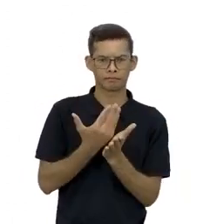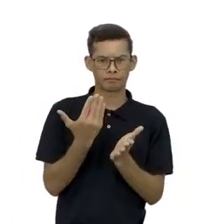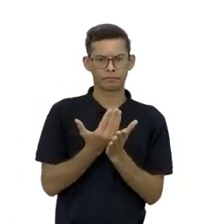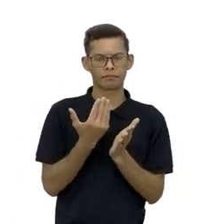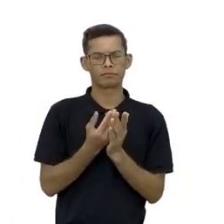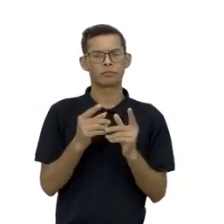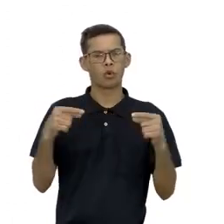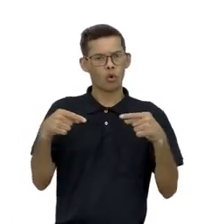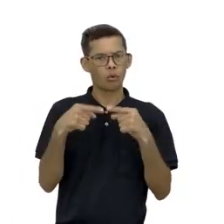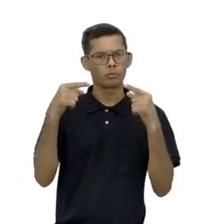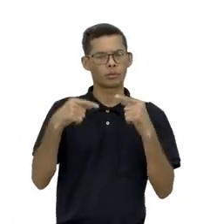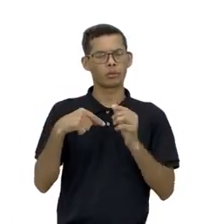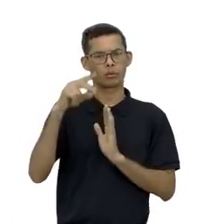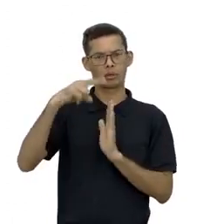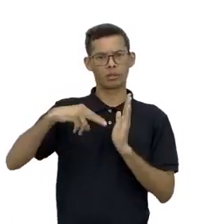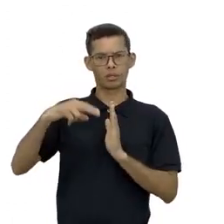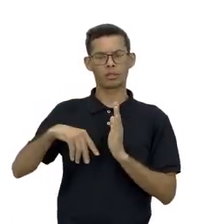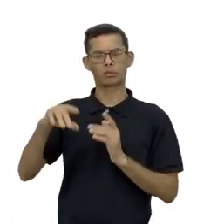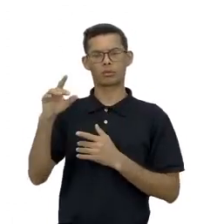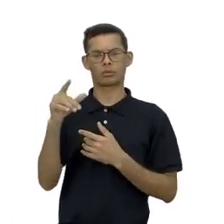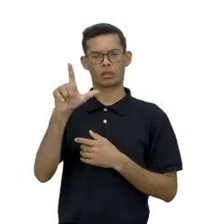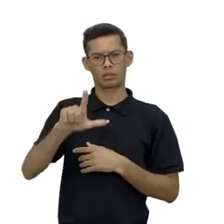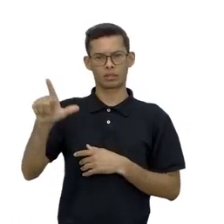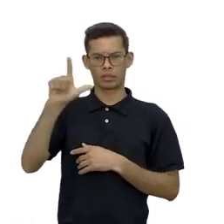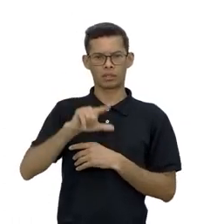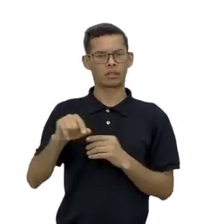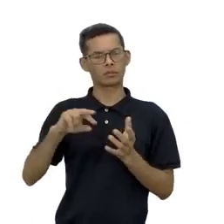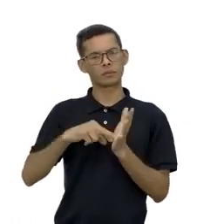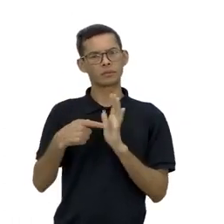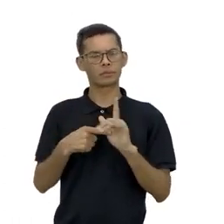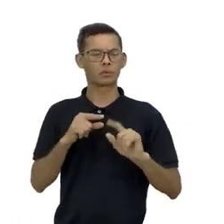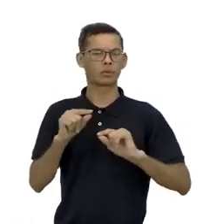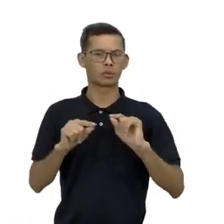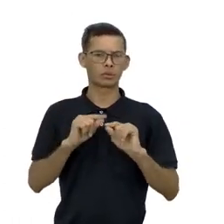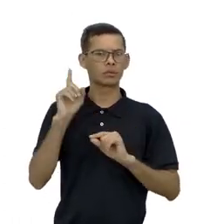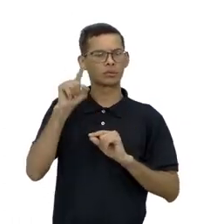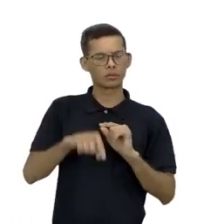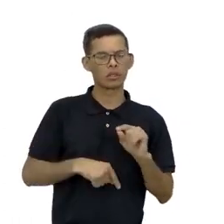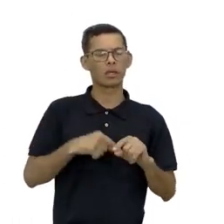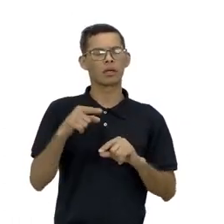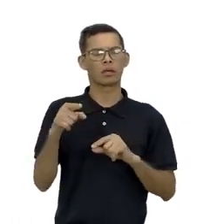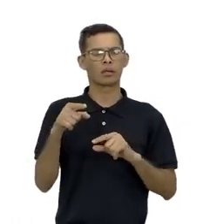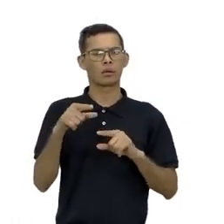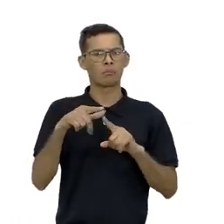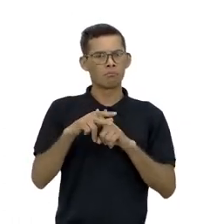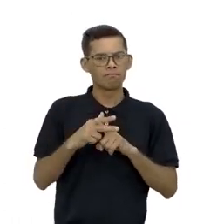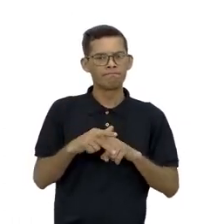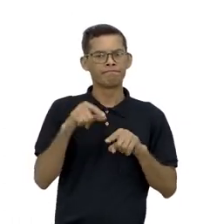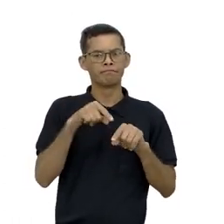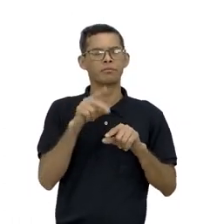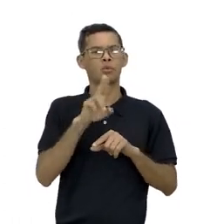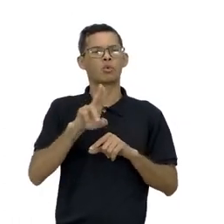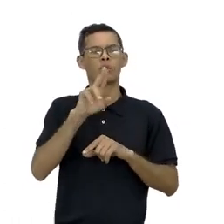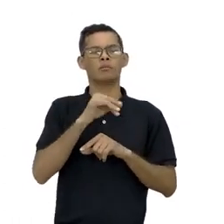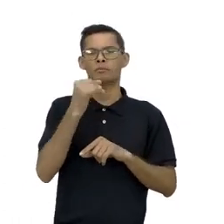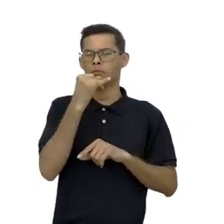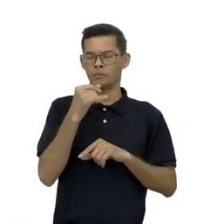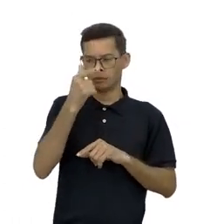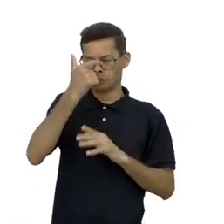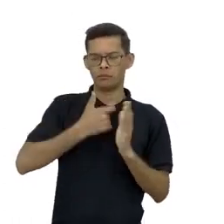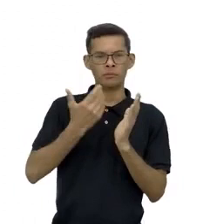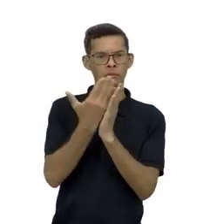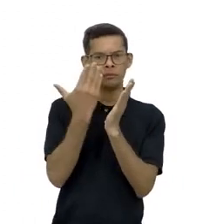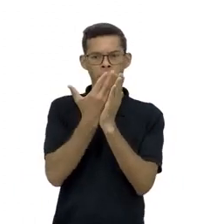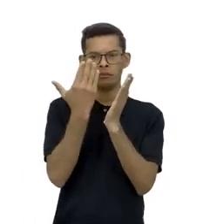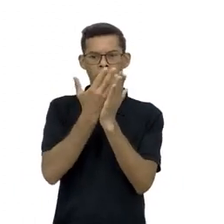leitura literária e é aquele instrumento em que, à medida que eu leio um livro, eu vou tomando